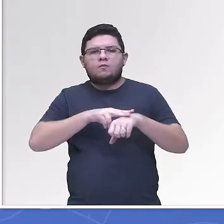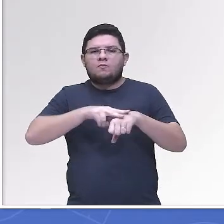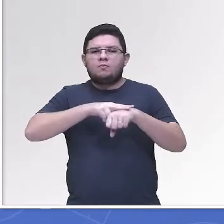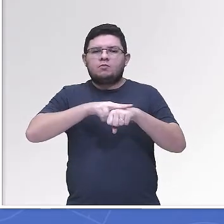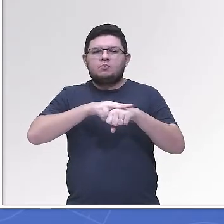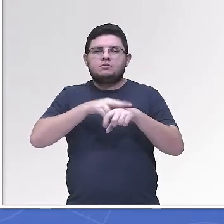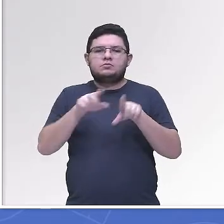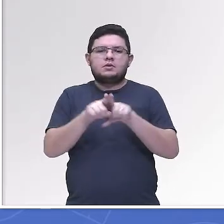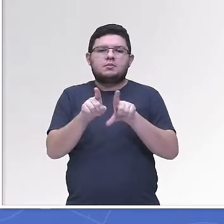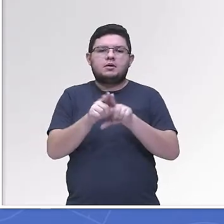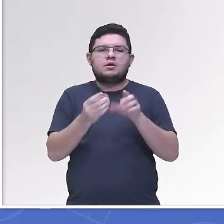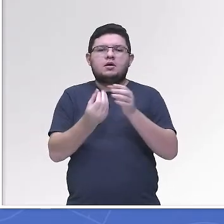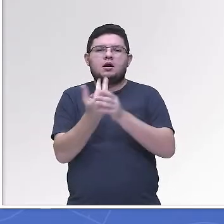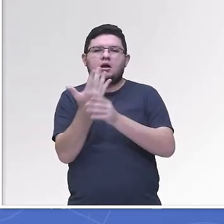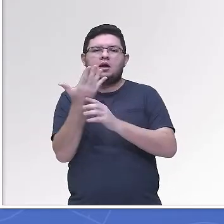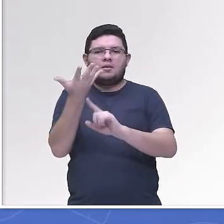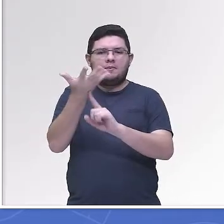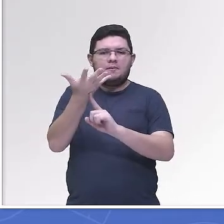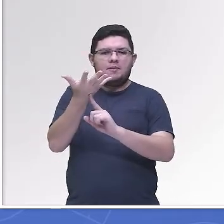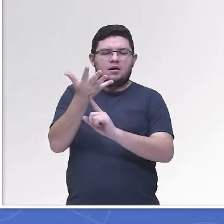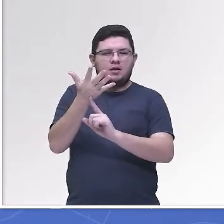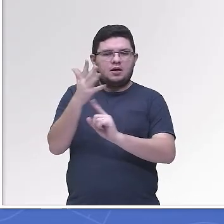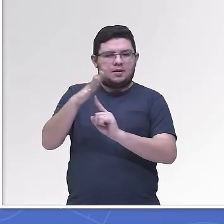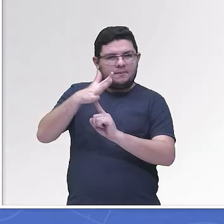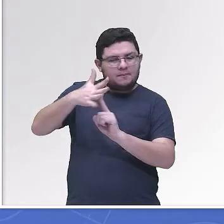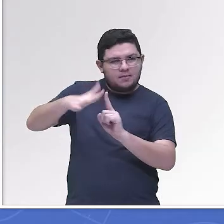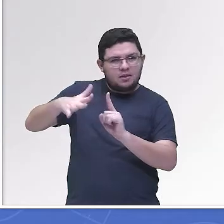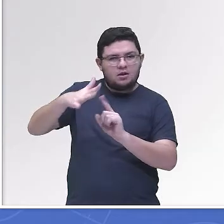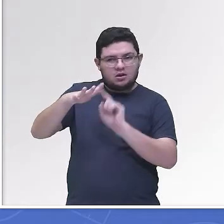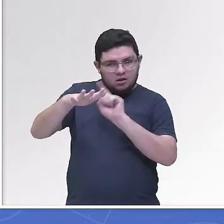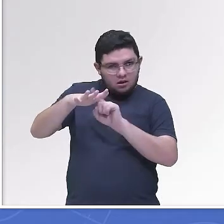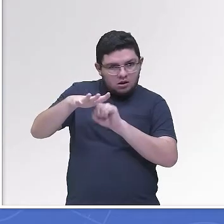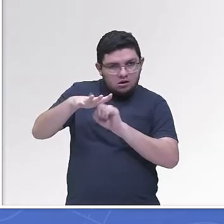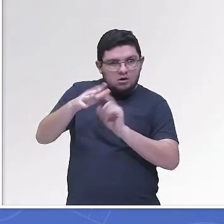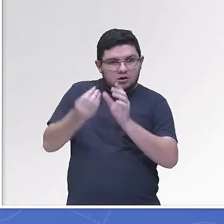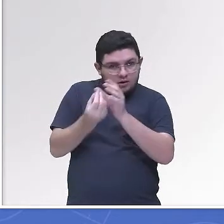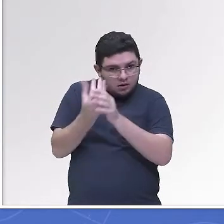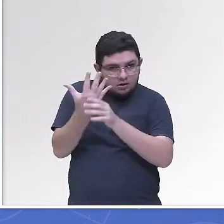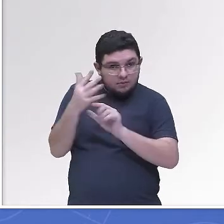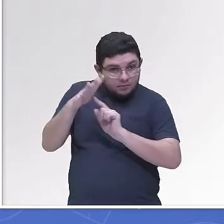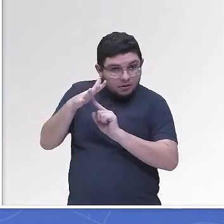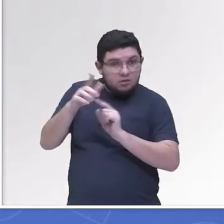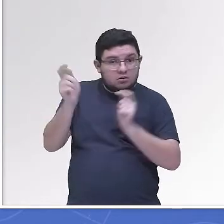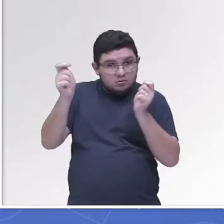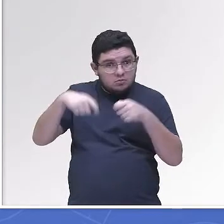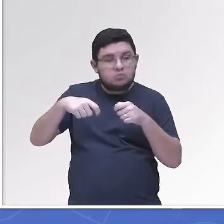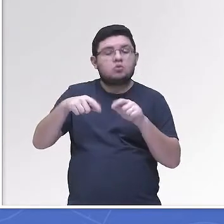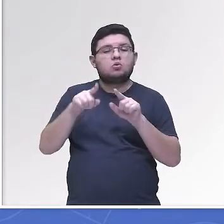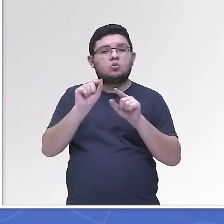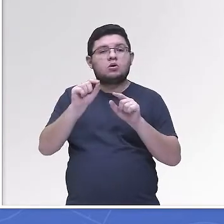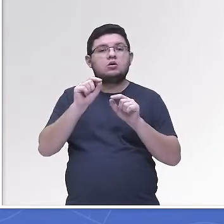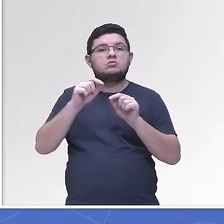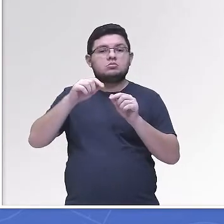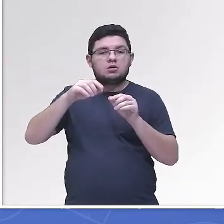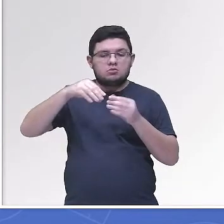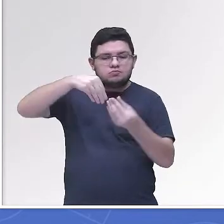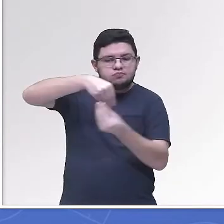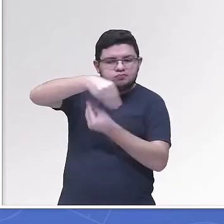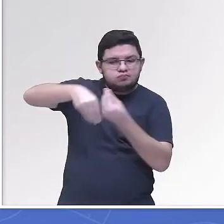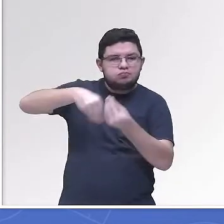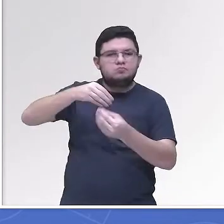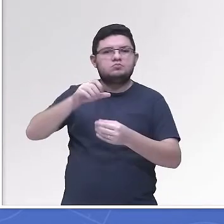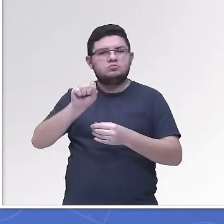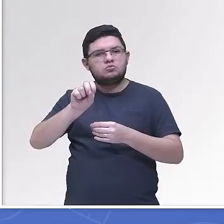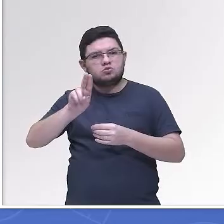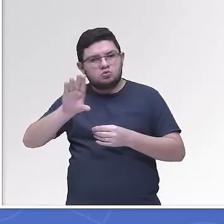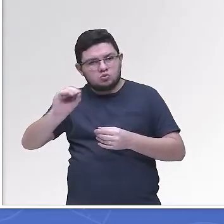verdes têm triptofano, sal marinho. Então essas são algumas substâncias químicas que estão presentes no